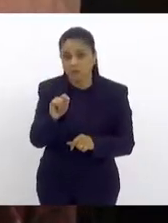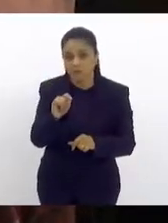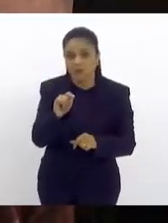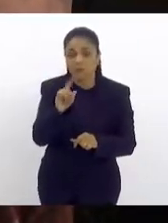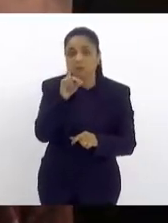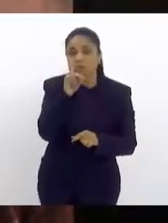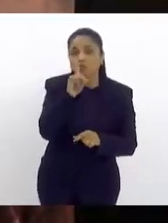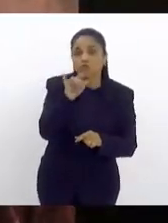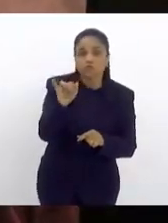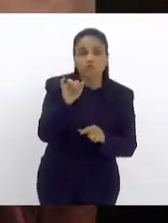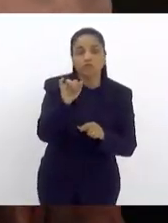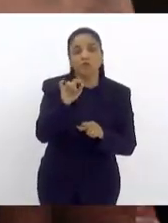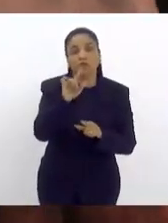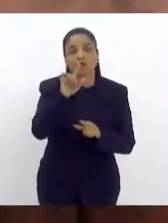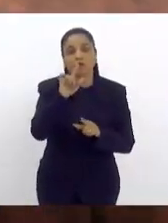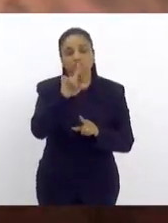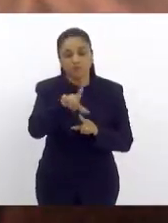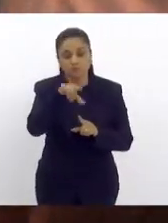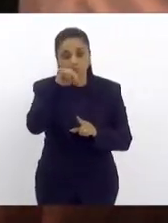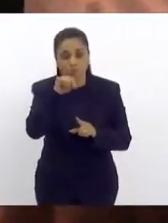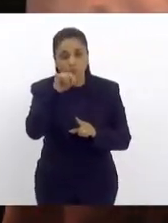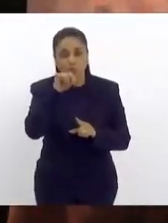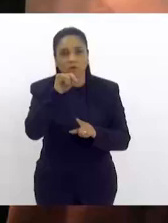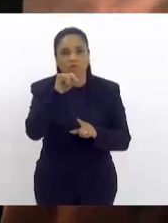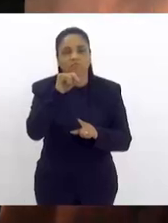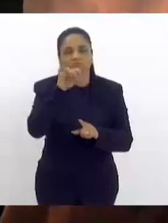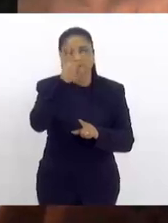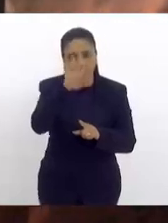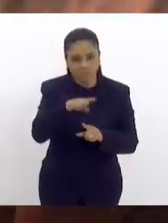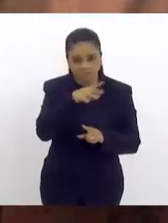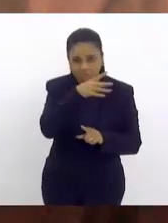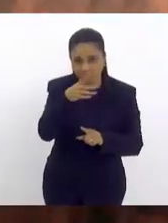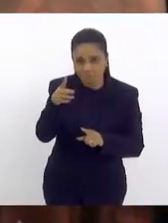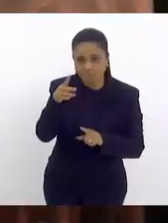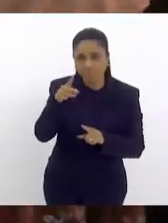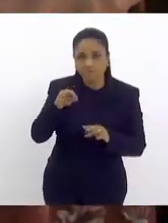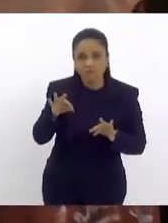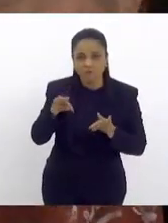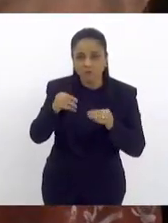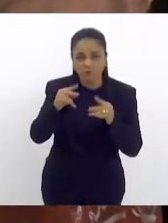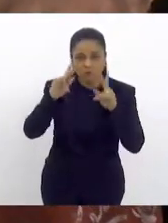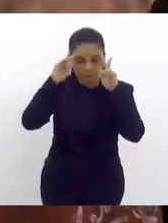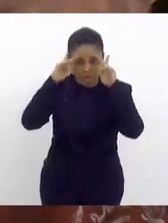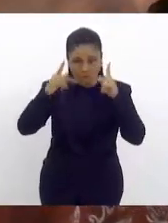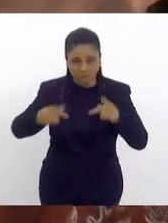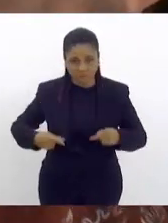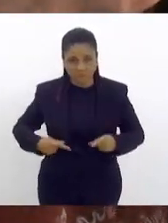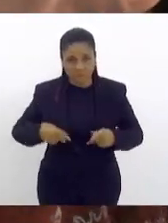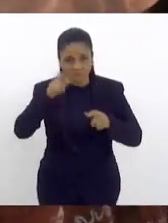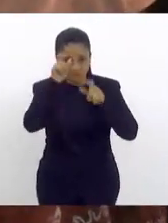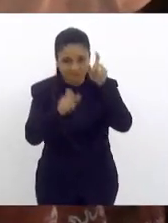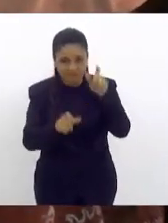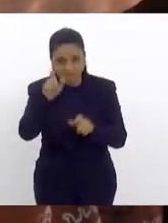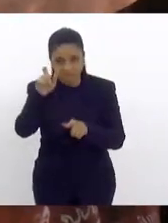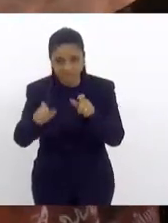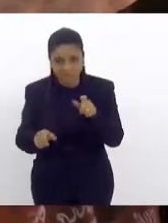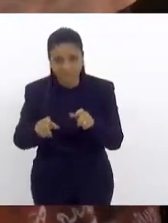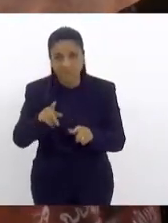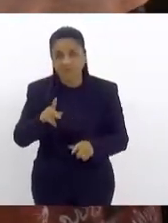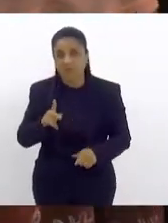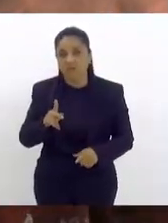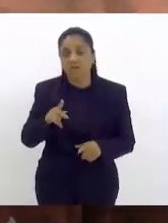um dia em memória de todos os seres humanos escravizados que tombaram no doloroso e longo